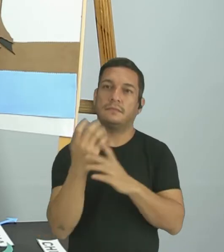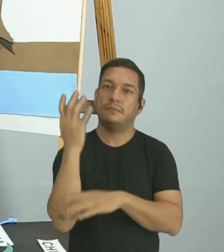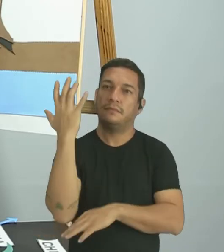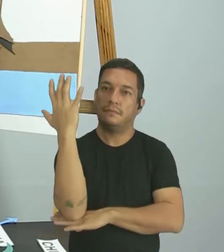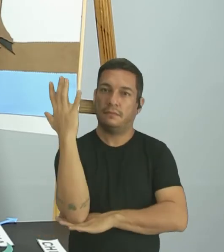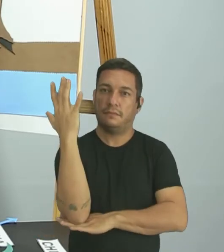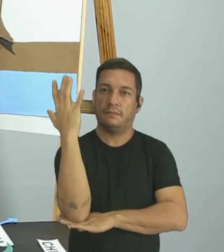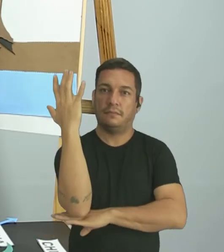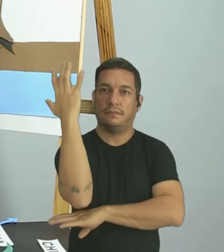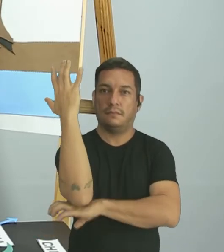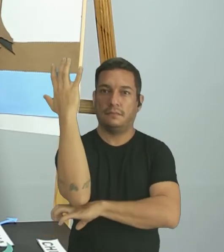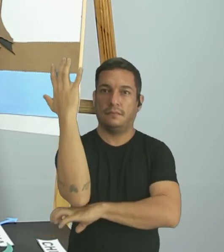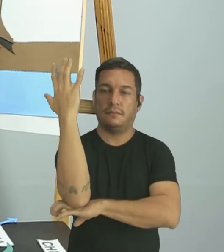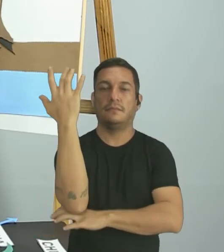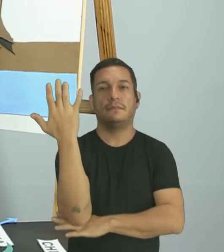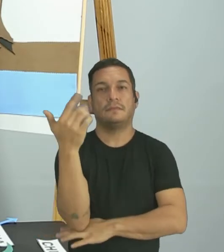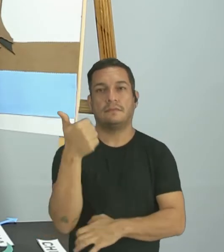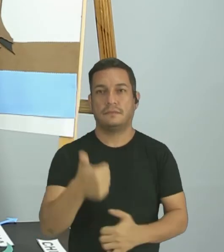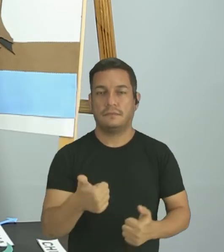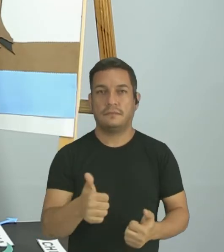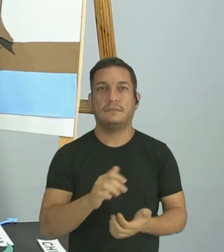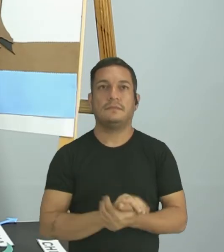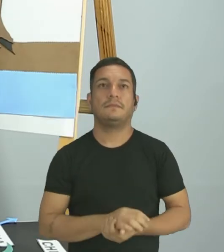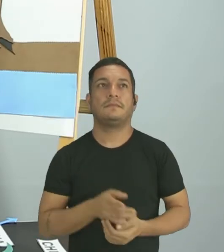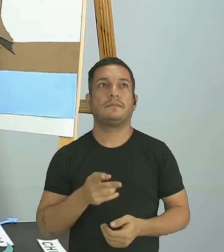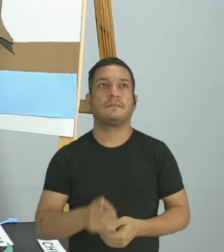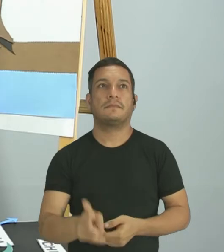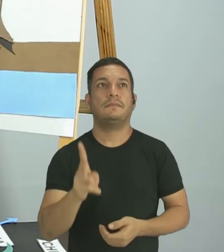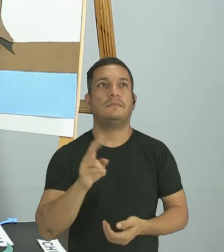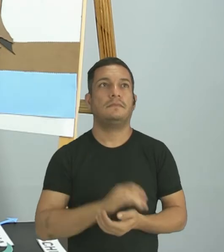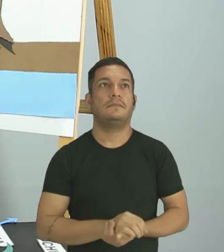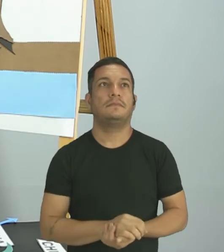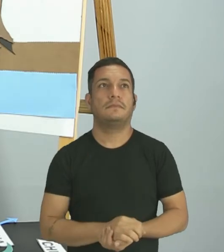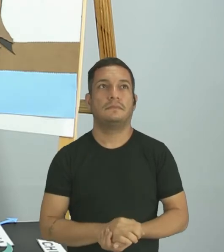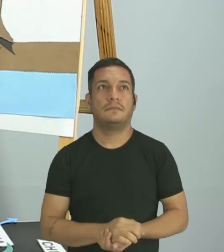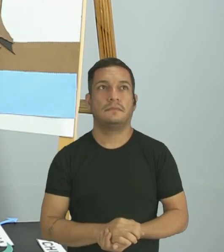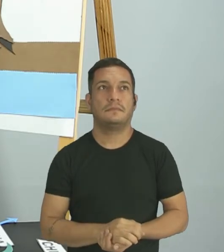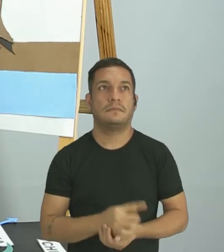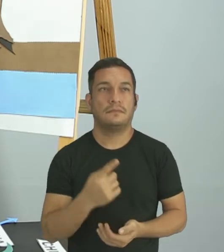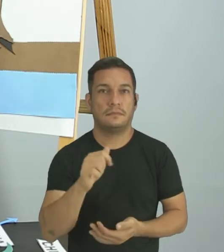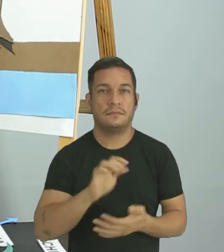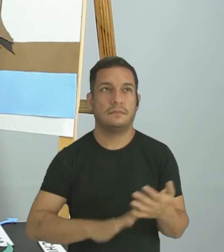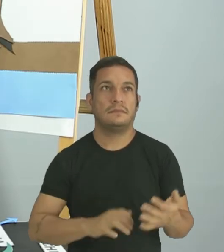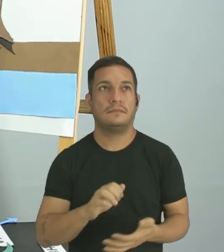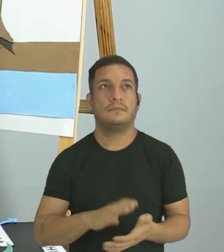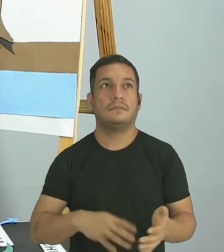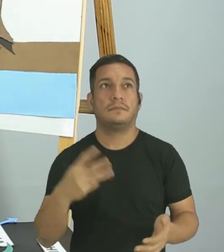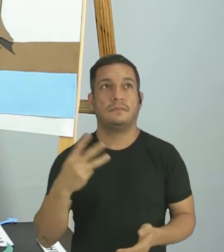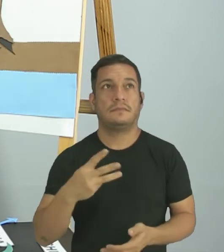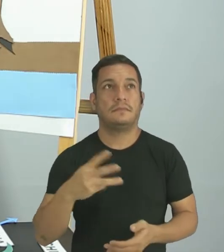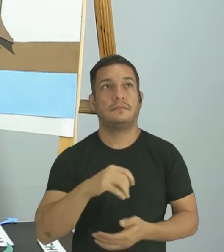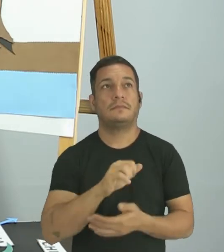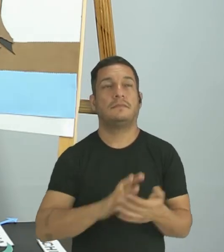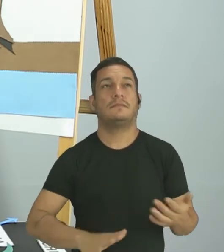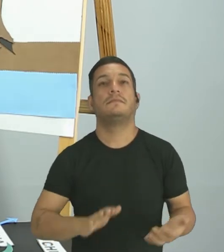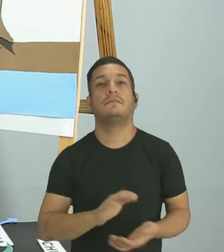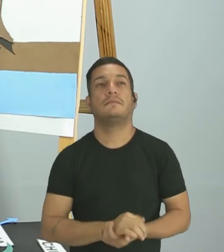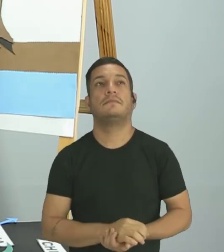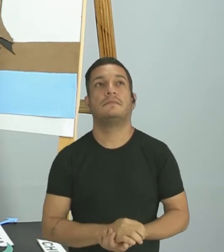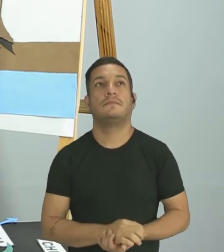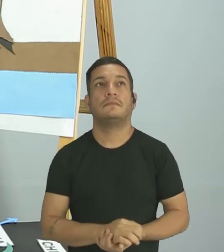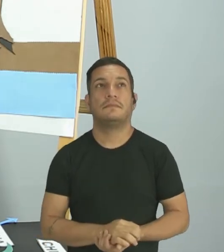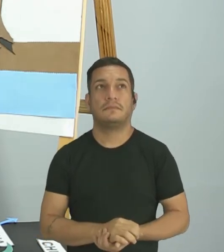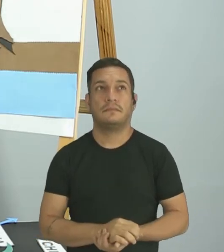solo, certo? Vamos continuar agora com mais uma atividade, a terceira atividade, aqui com